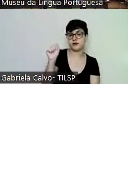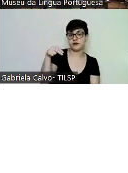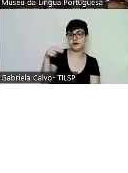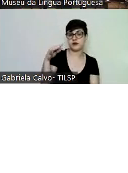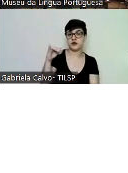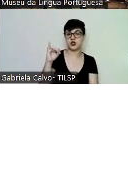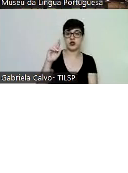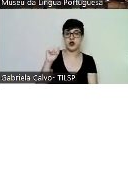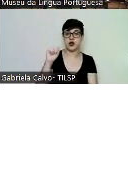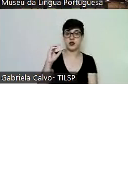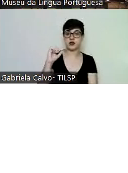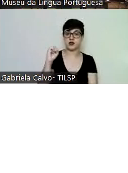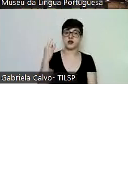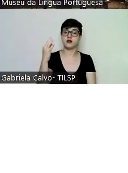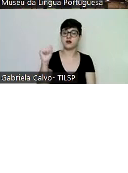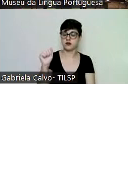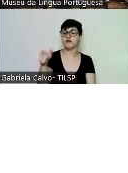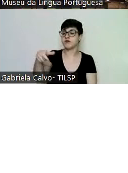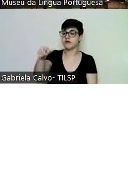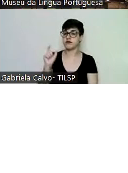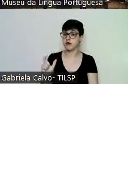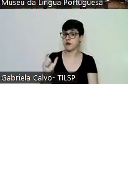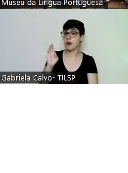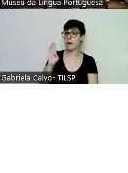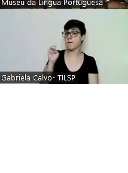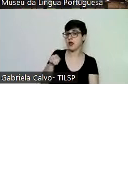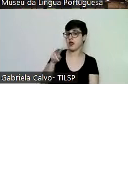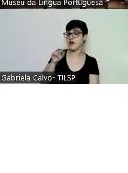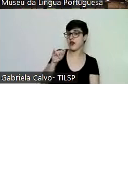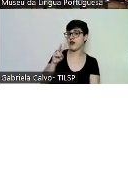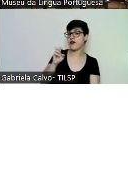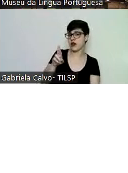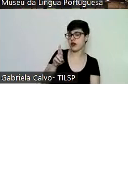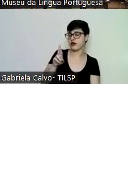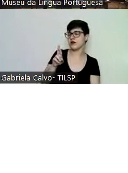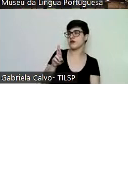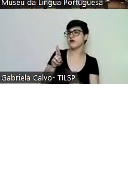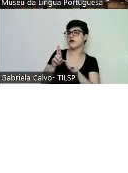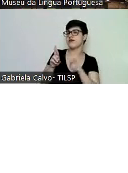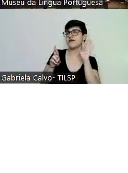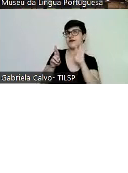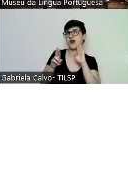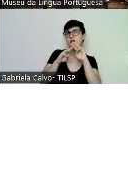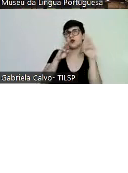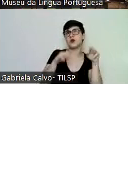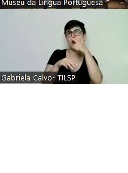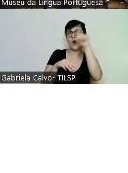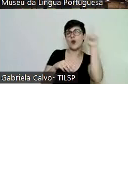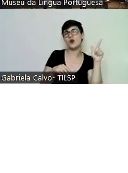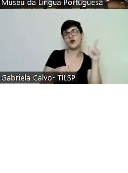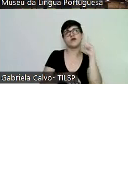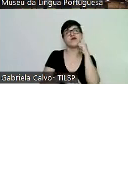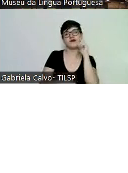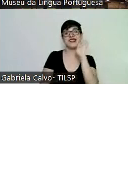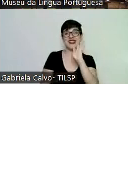Viver que é enfim que vê inclusive num diálogo muito bonito com outras museologias latino-americanas ligadas